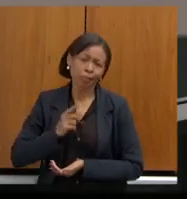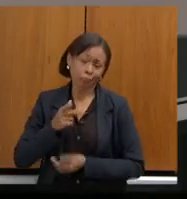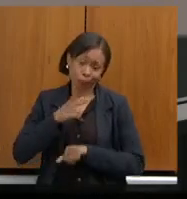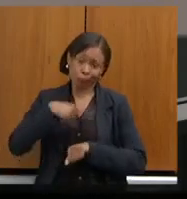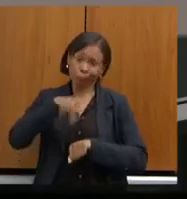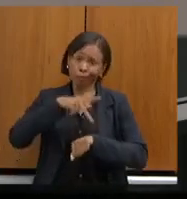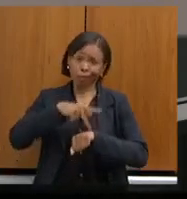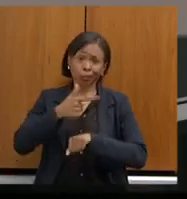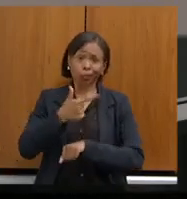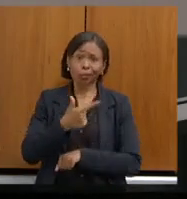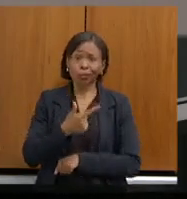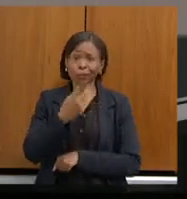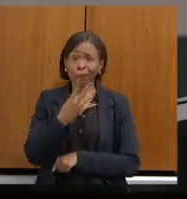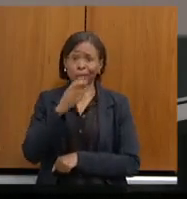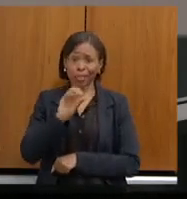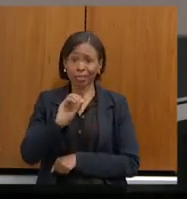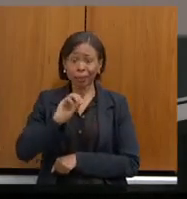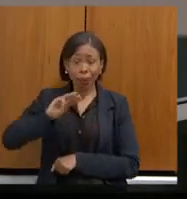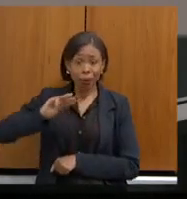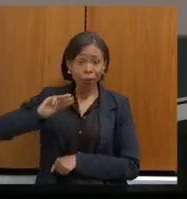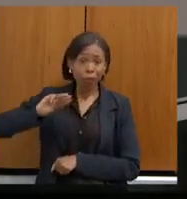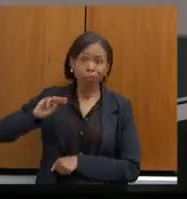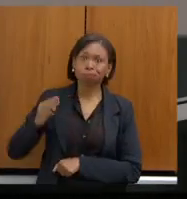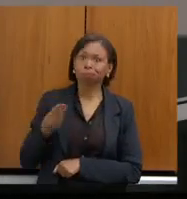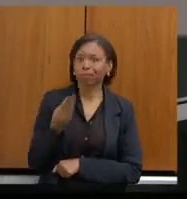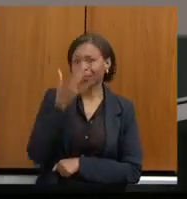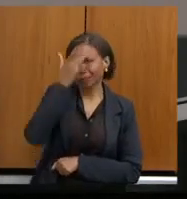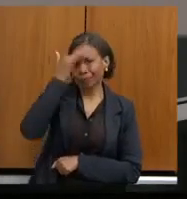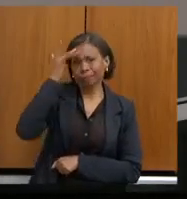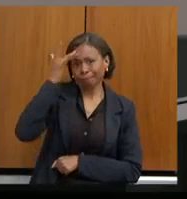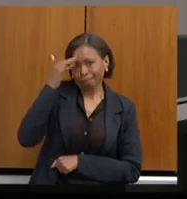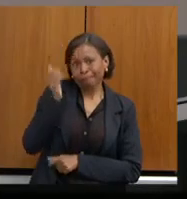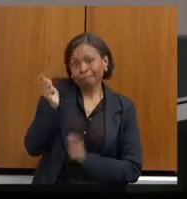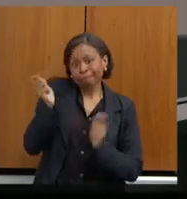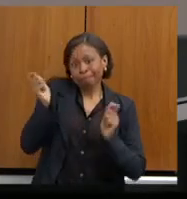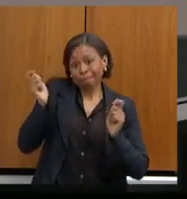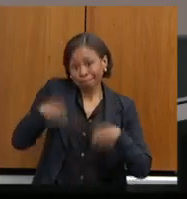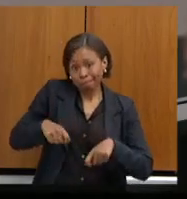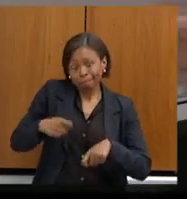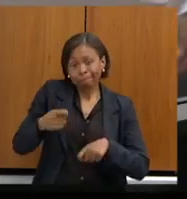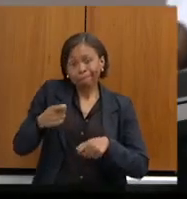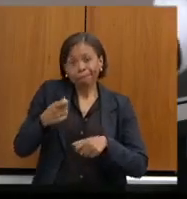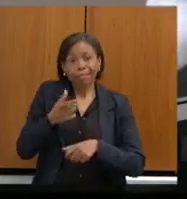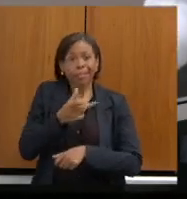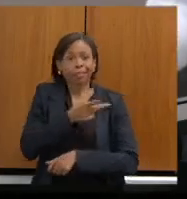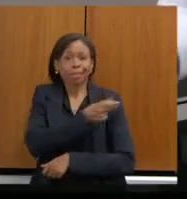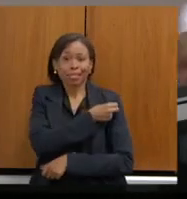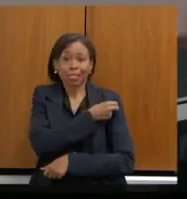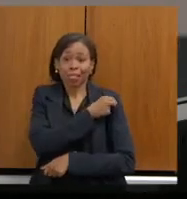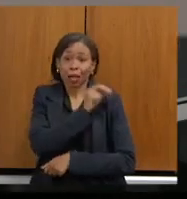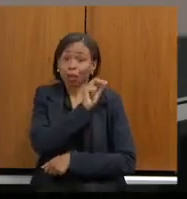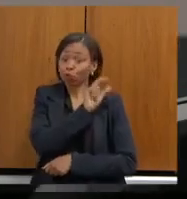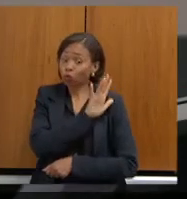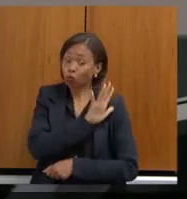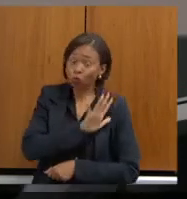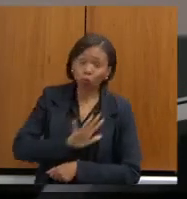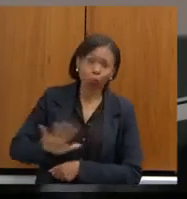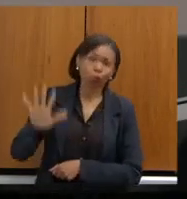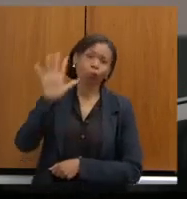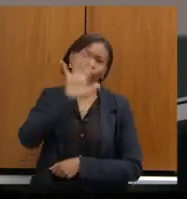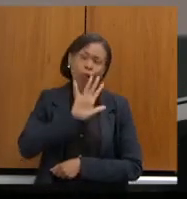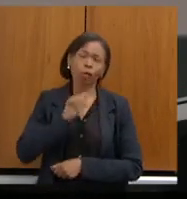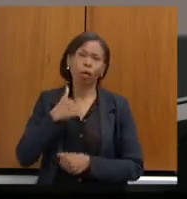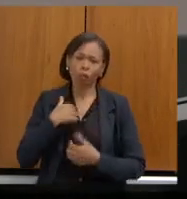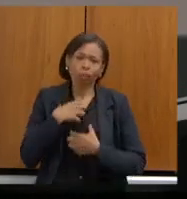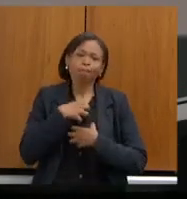de 240 milhões de habitantes essa vacina possa chegar a todos e fiquei muito alegre quando foi